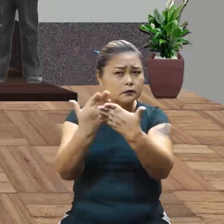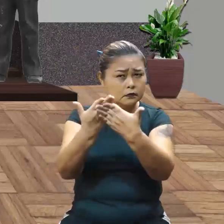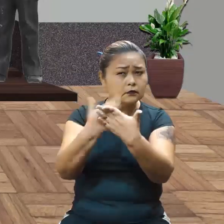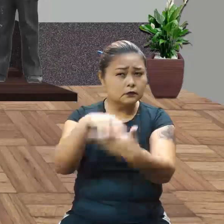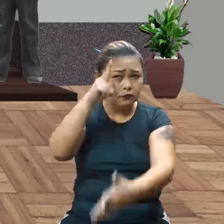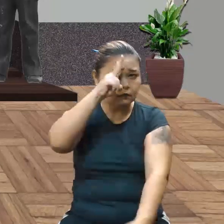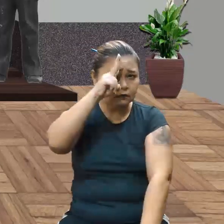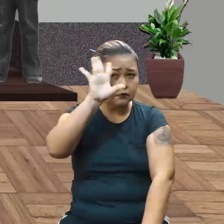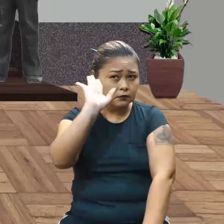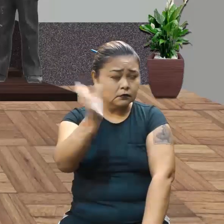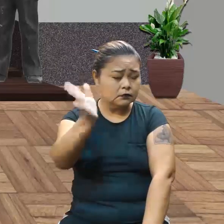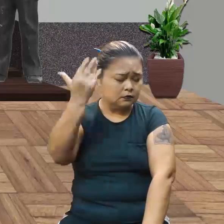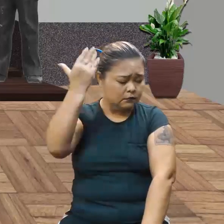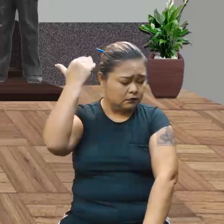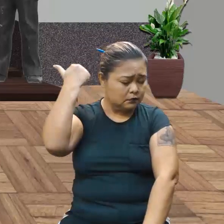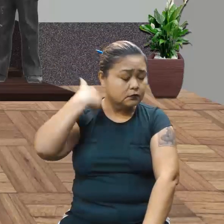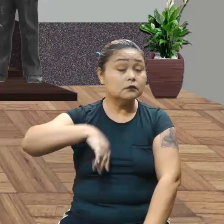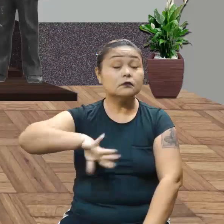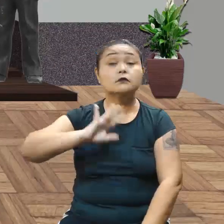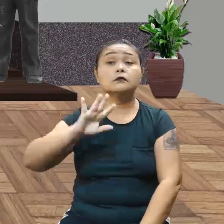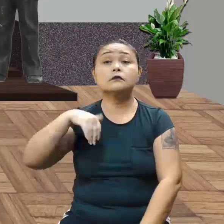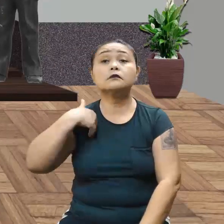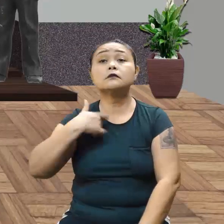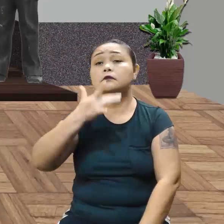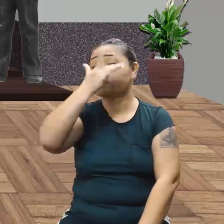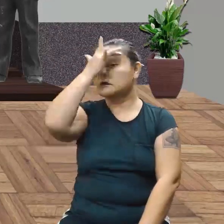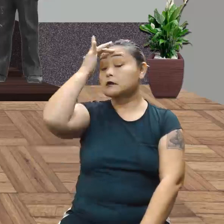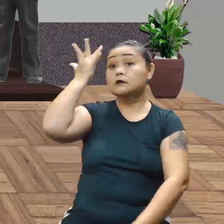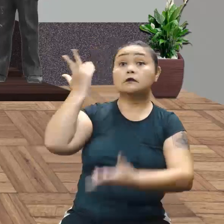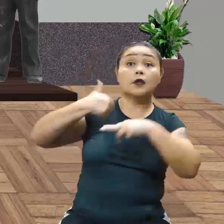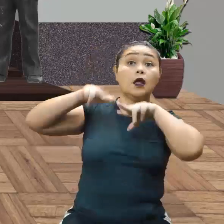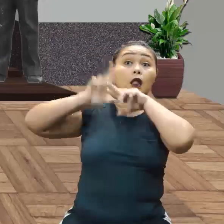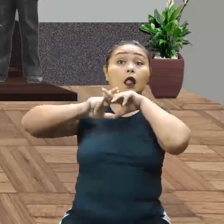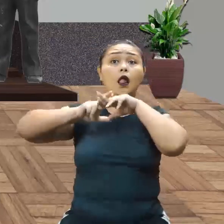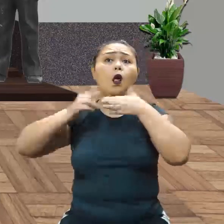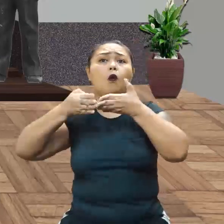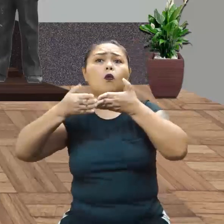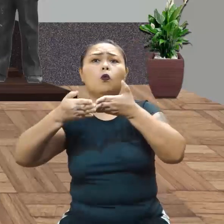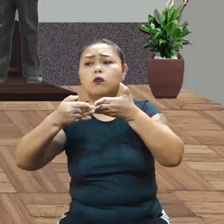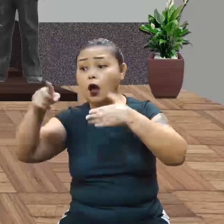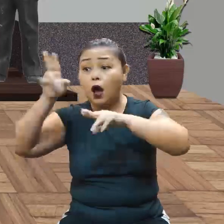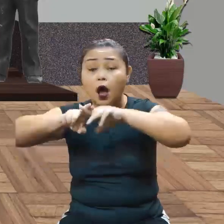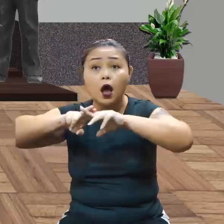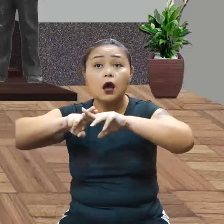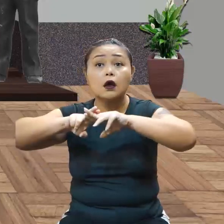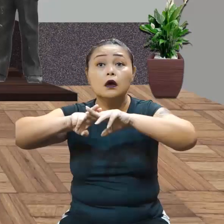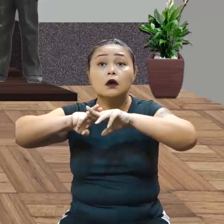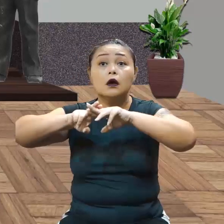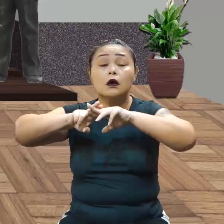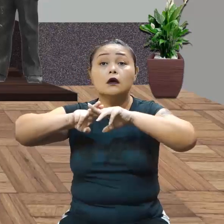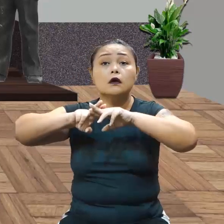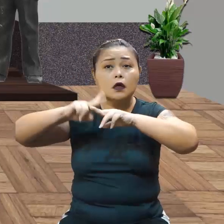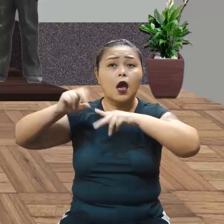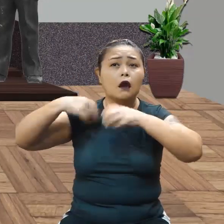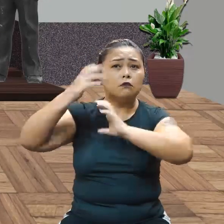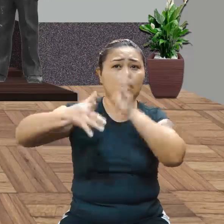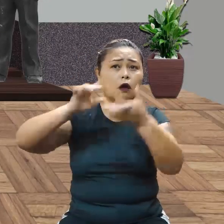essa história lá. As pessoas foram presas, os marinheiros que foram presos da Revolta